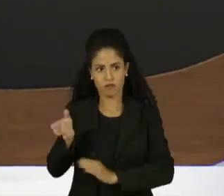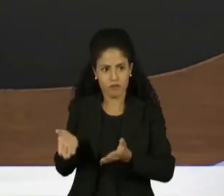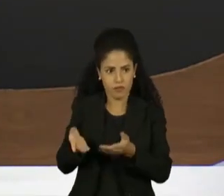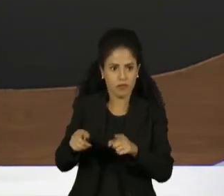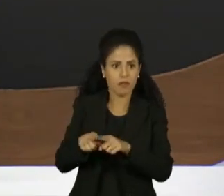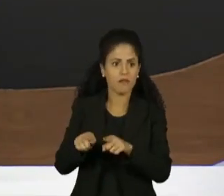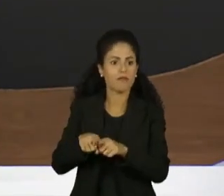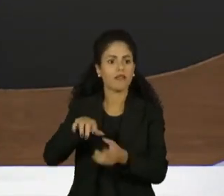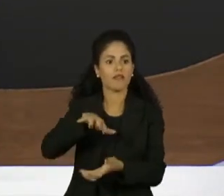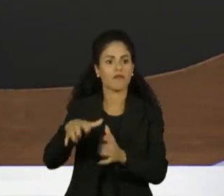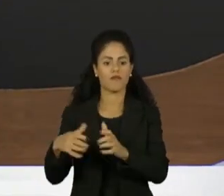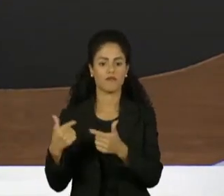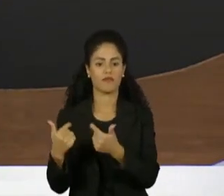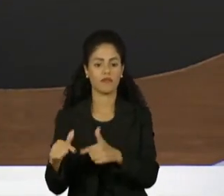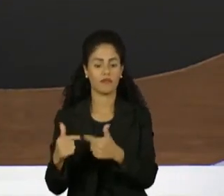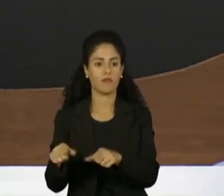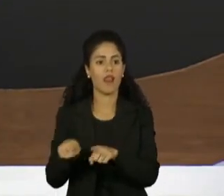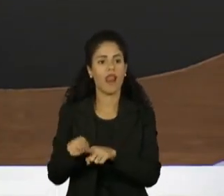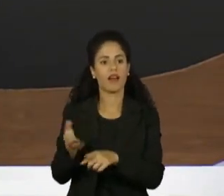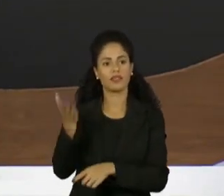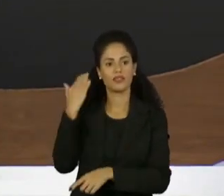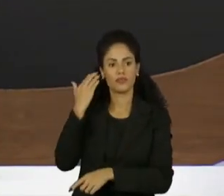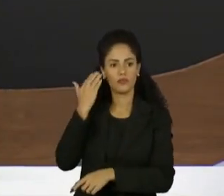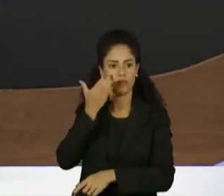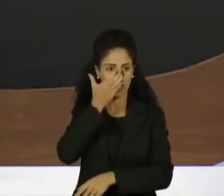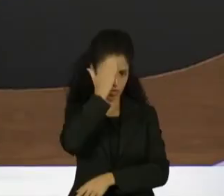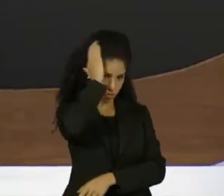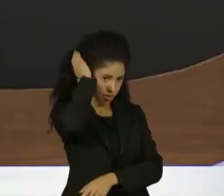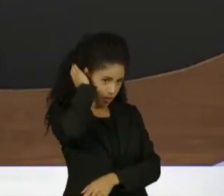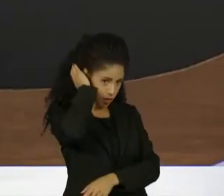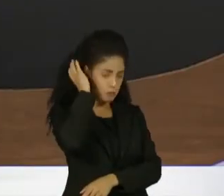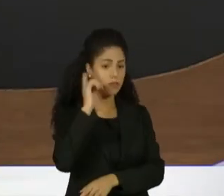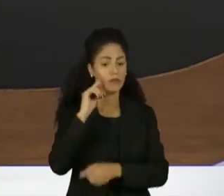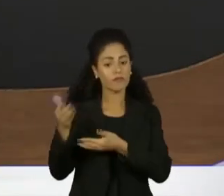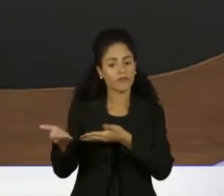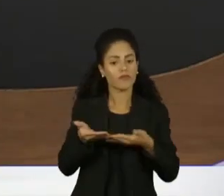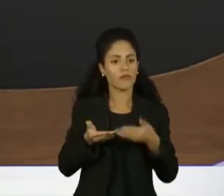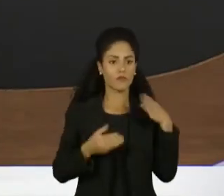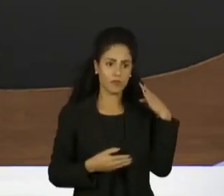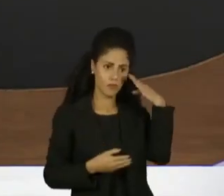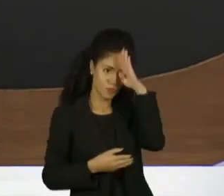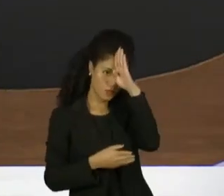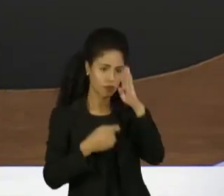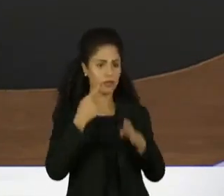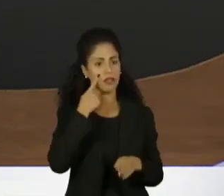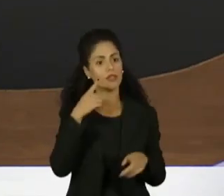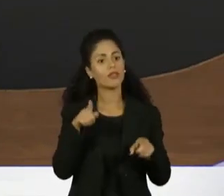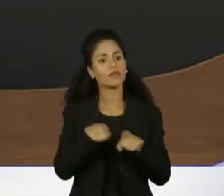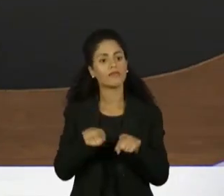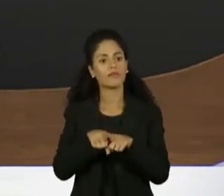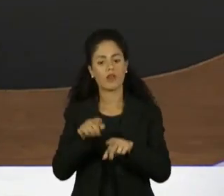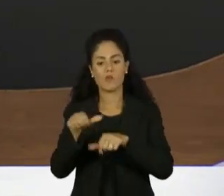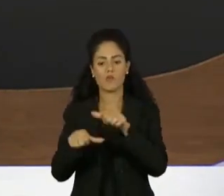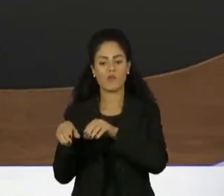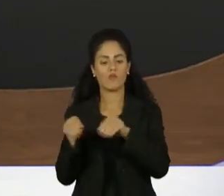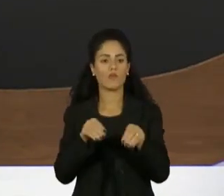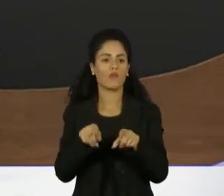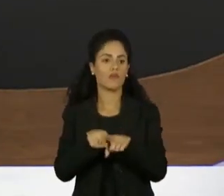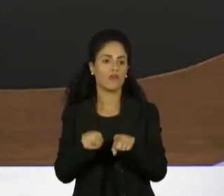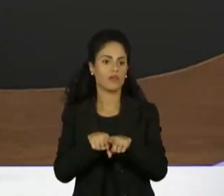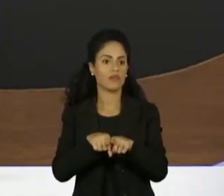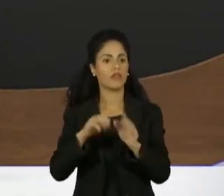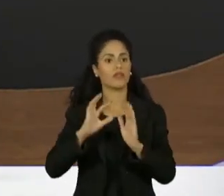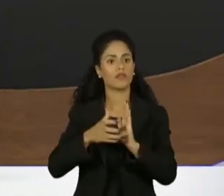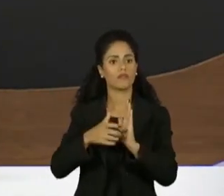reforma trabalhista no governo Temer e depois foi convidado para o governo Bolsonaro e acabou migrando. O senhor fez uma guinada